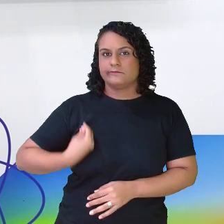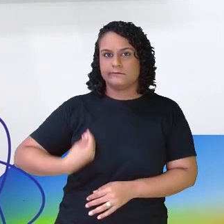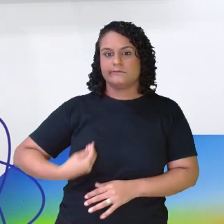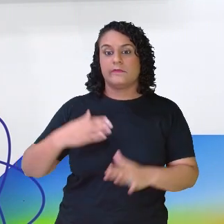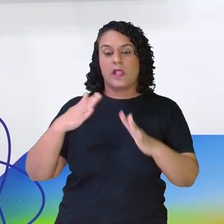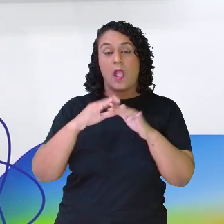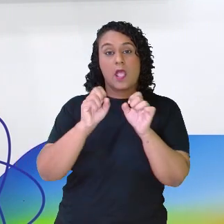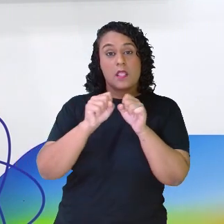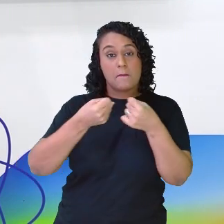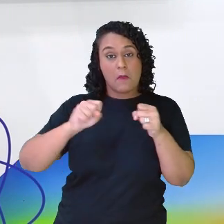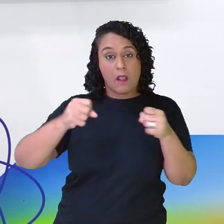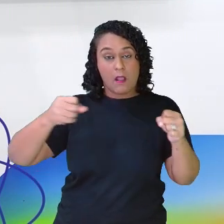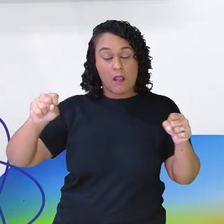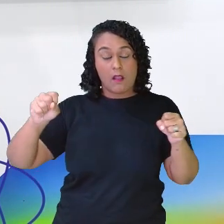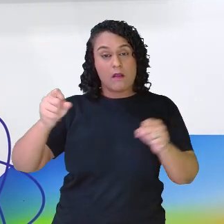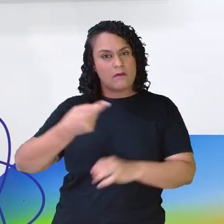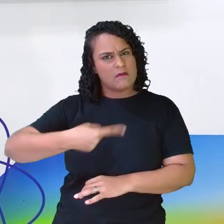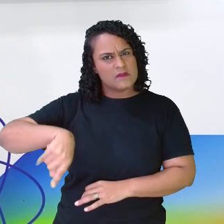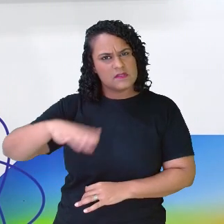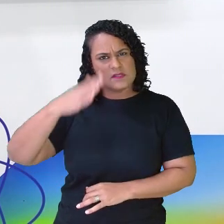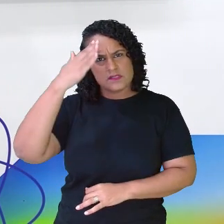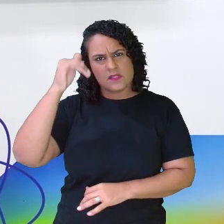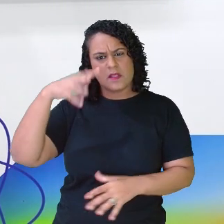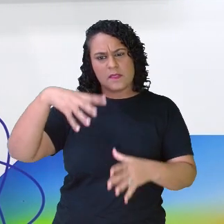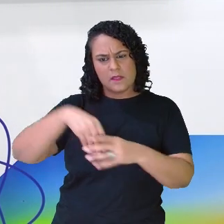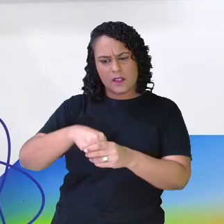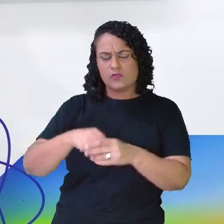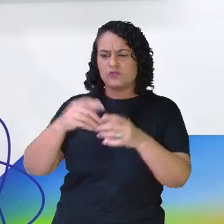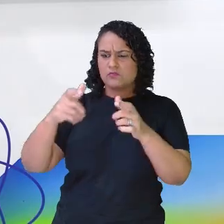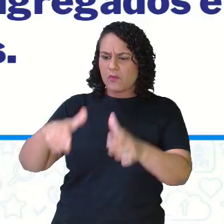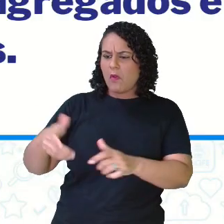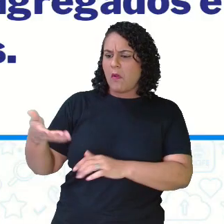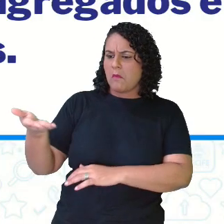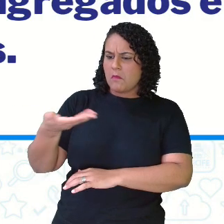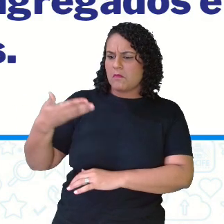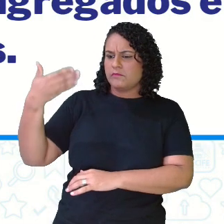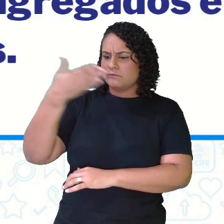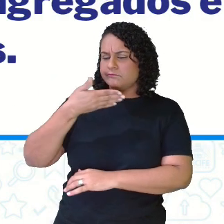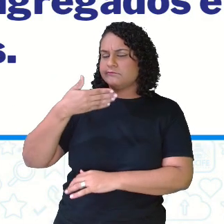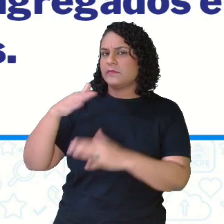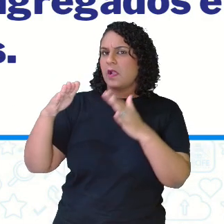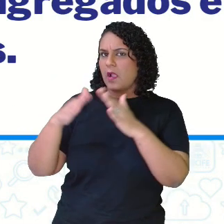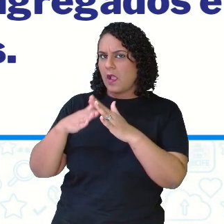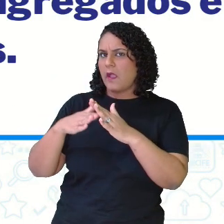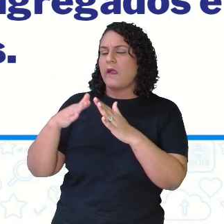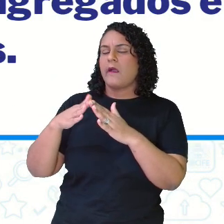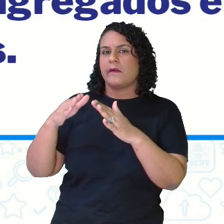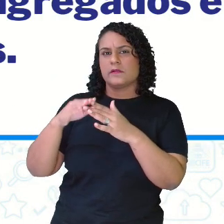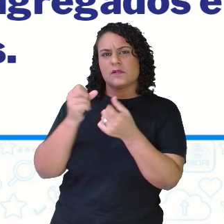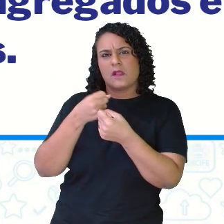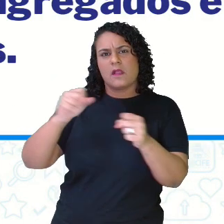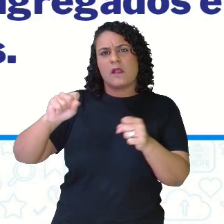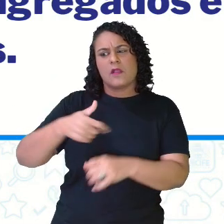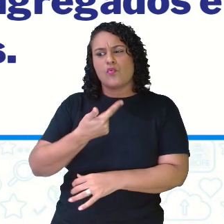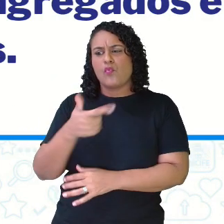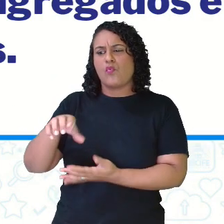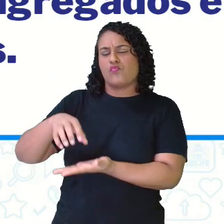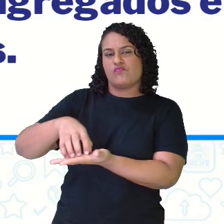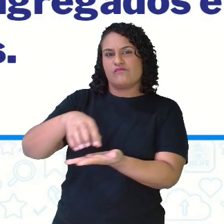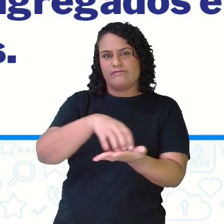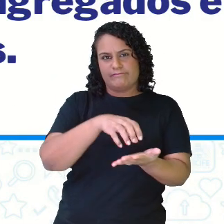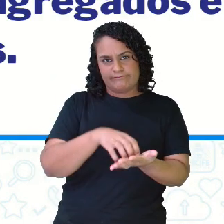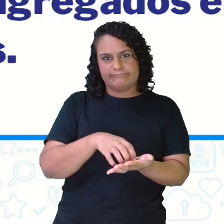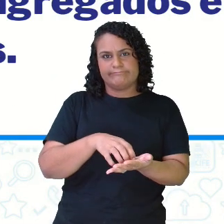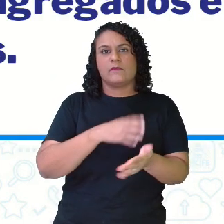na Casa Grande. E aí vocês sabem, né? Dentro do engenho nós temos lá a Casa Grande e os outros setores, né? Dentro ali do